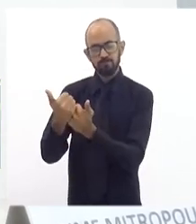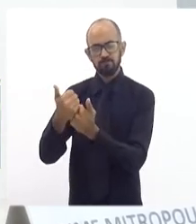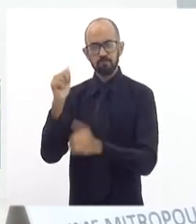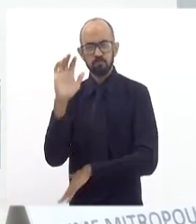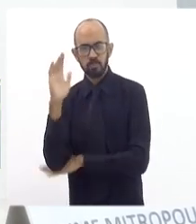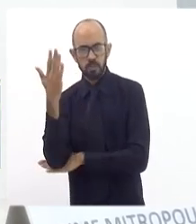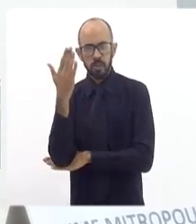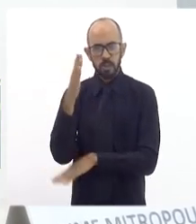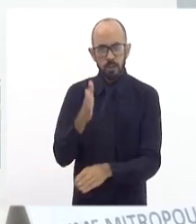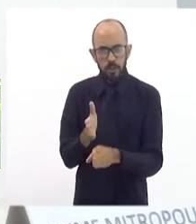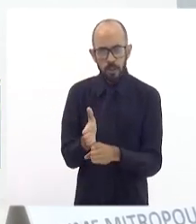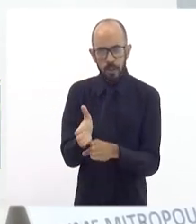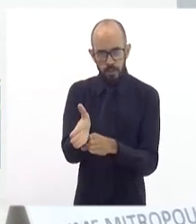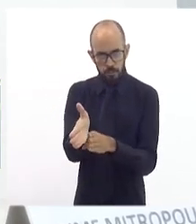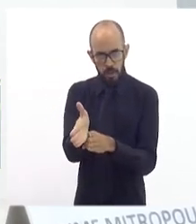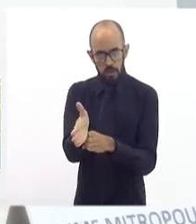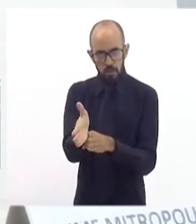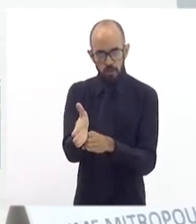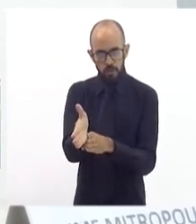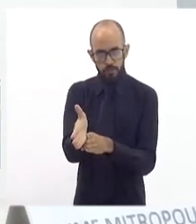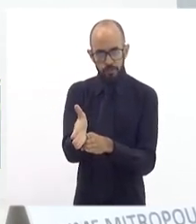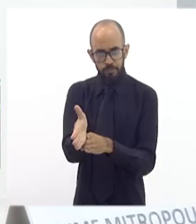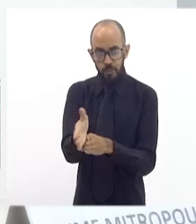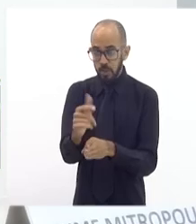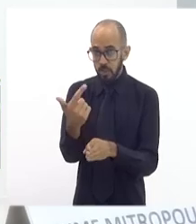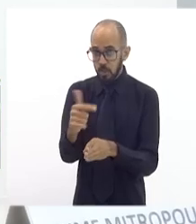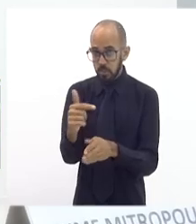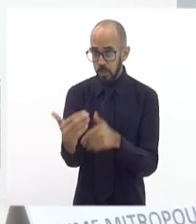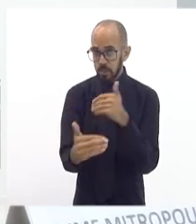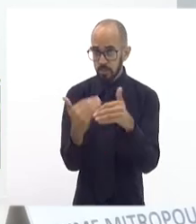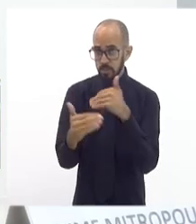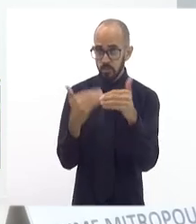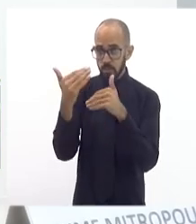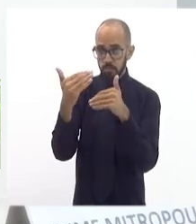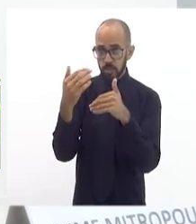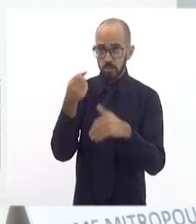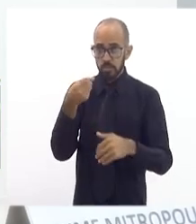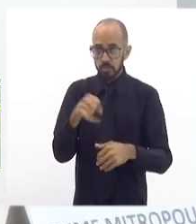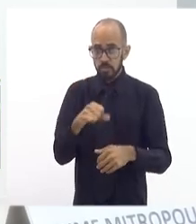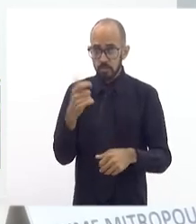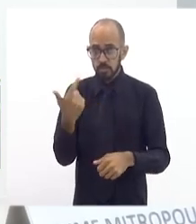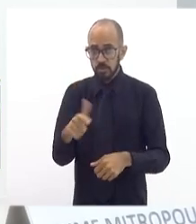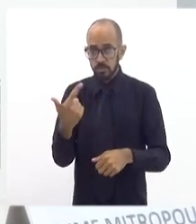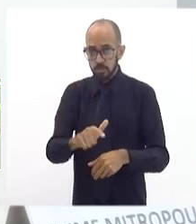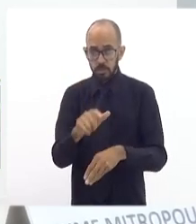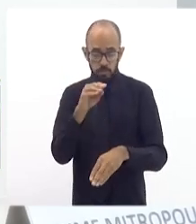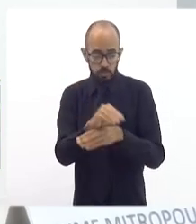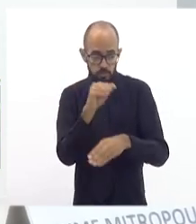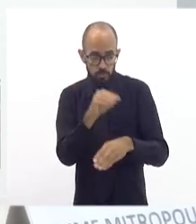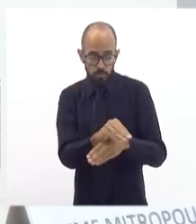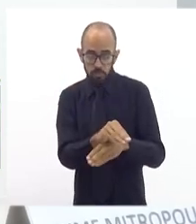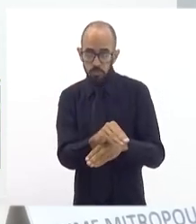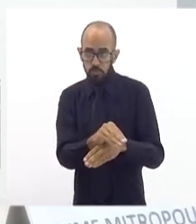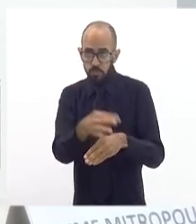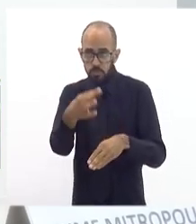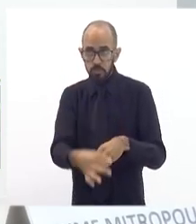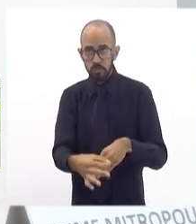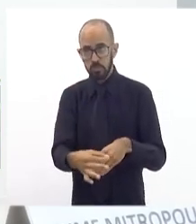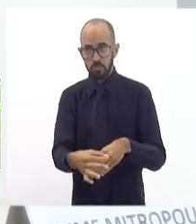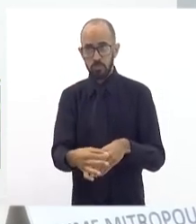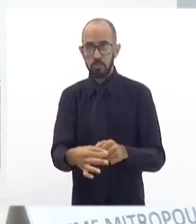equilibrado em outras palavras não existe desenvolvimento sem a preservação adequada